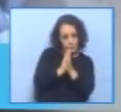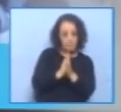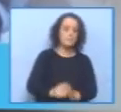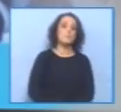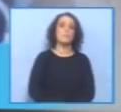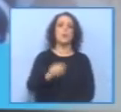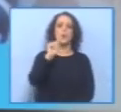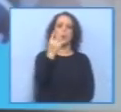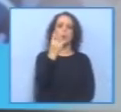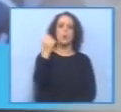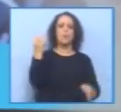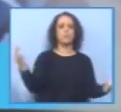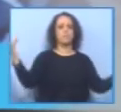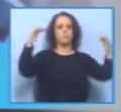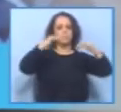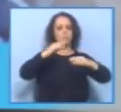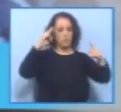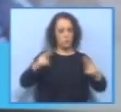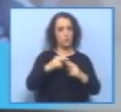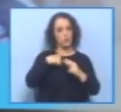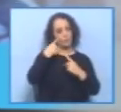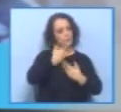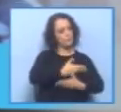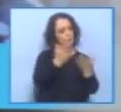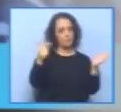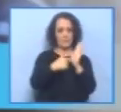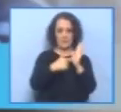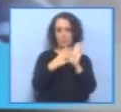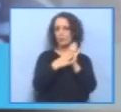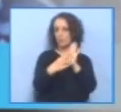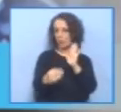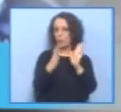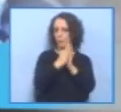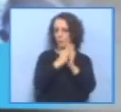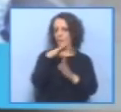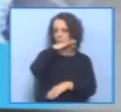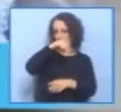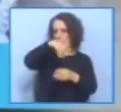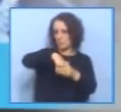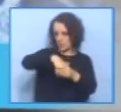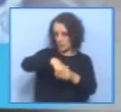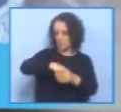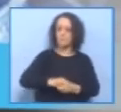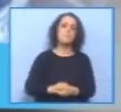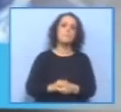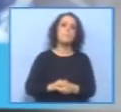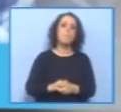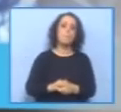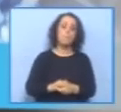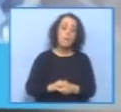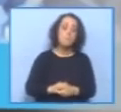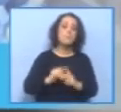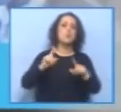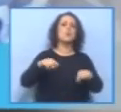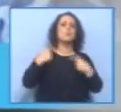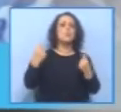e depois o secretariado assumiu isso, mesmo os bispos Nacional da Catequese, não é? Da catequese,